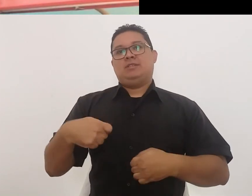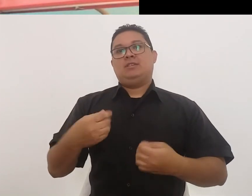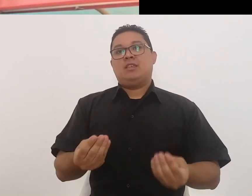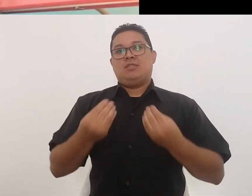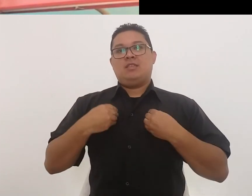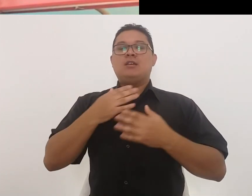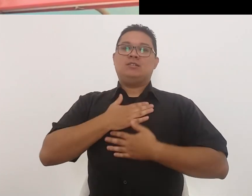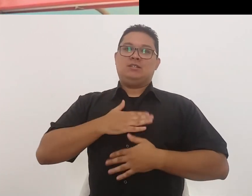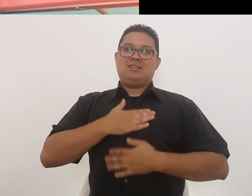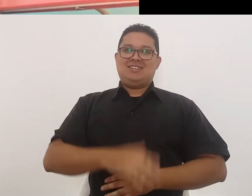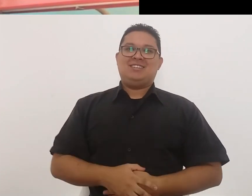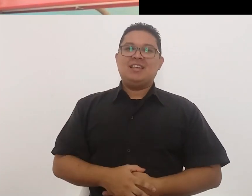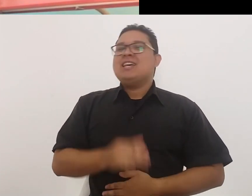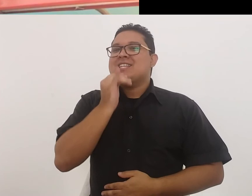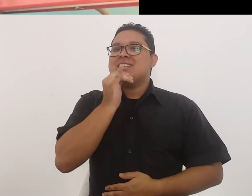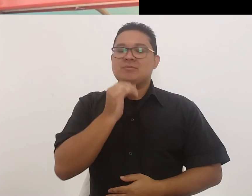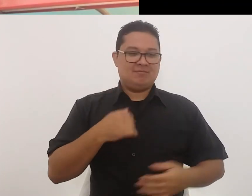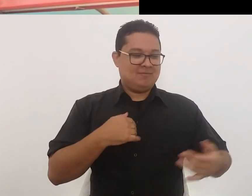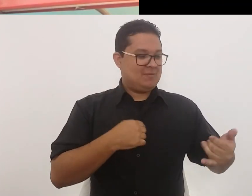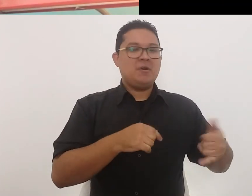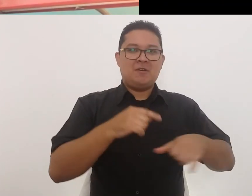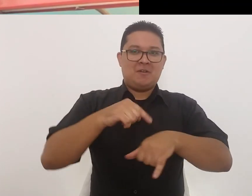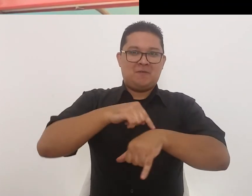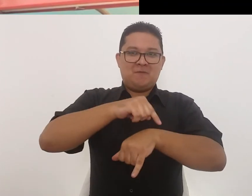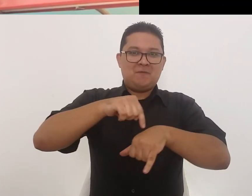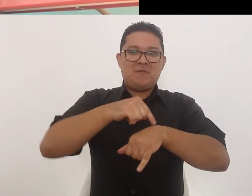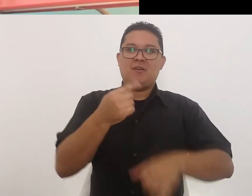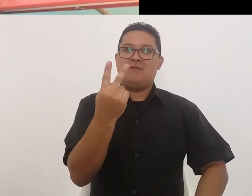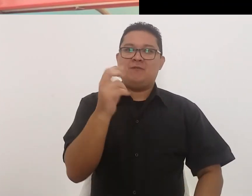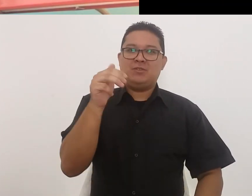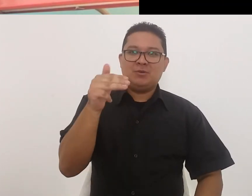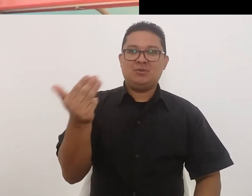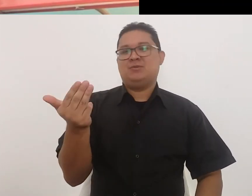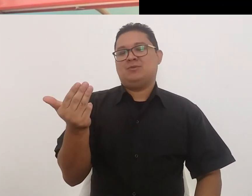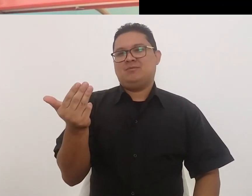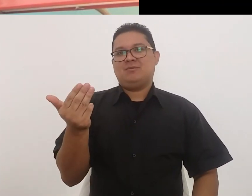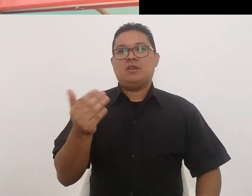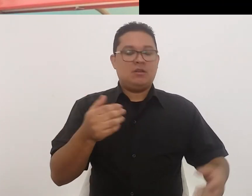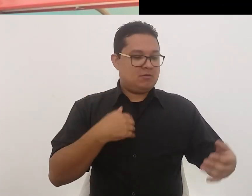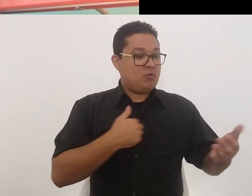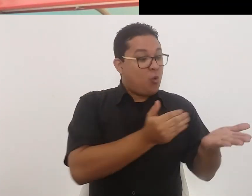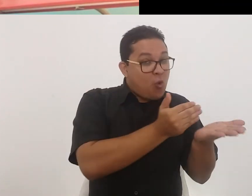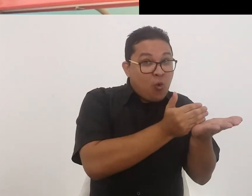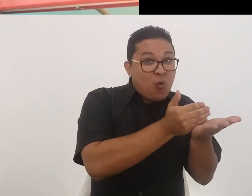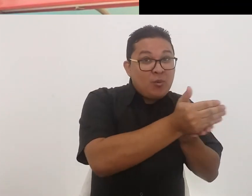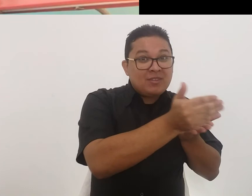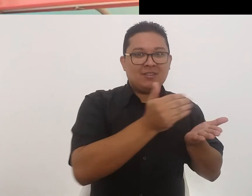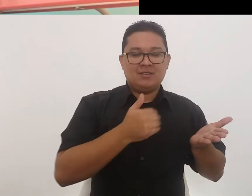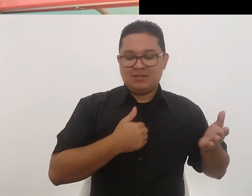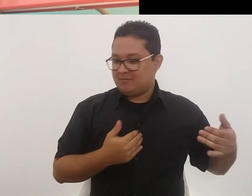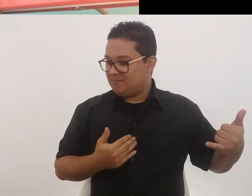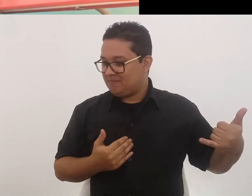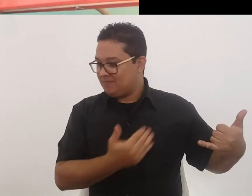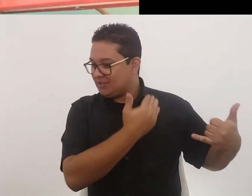Então eu comecei o estudo, eu vi que chegou aquela mensagem que eu queria ler. Eu vou ler daqui a 10 minutinhos, 15 minutinhos, tá